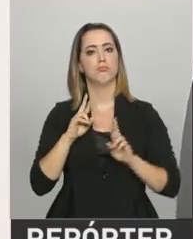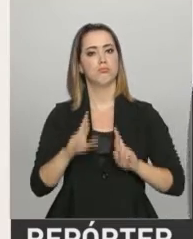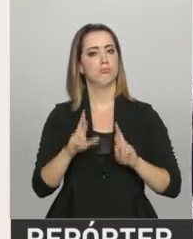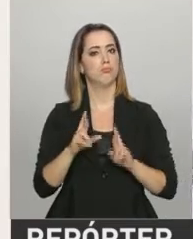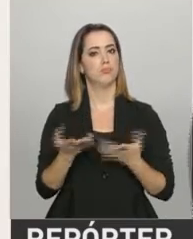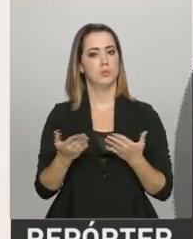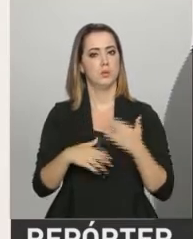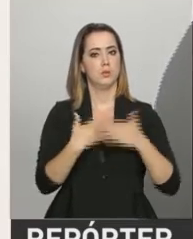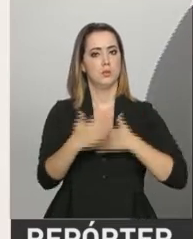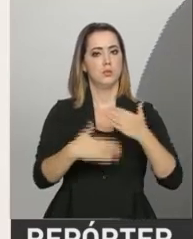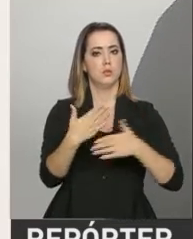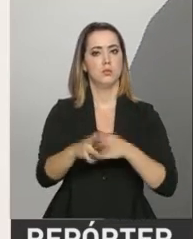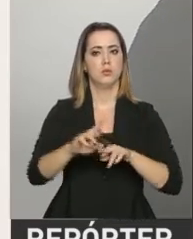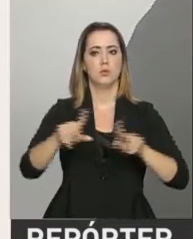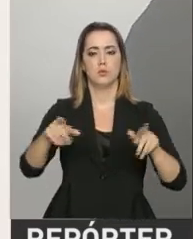reproduza com as várias santas casas no país